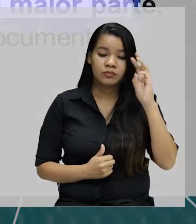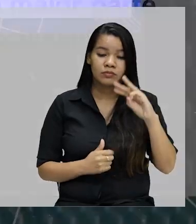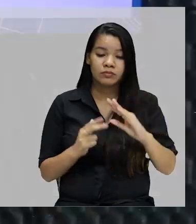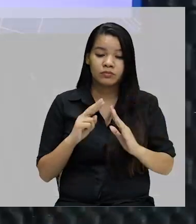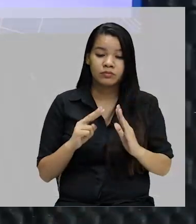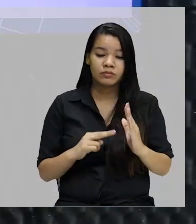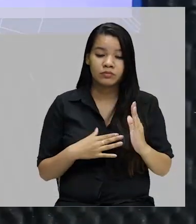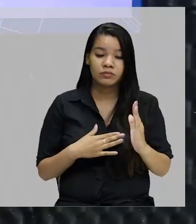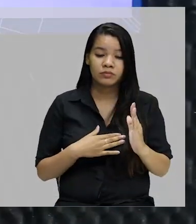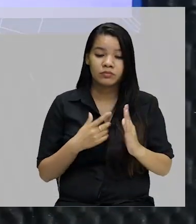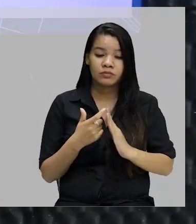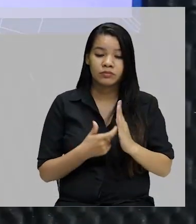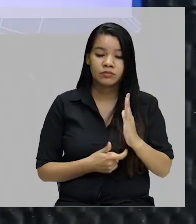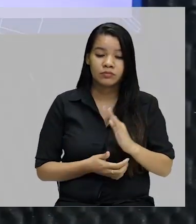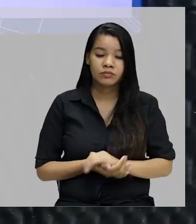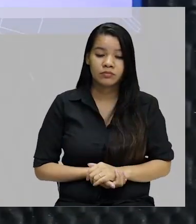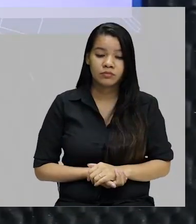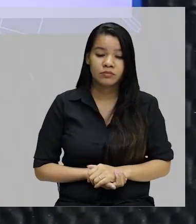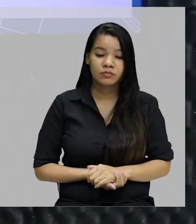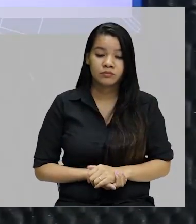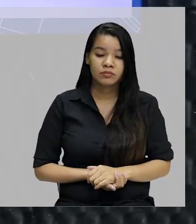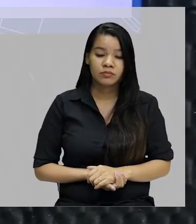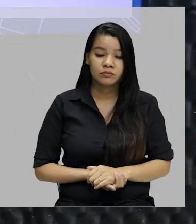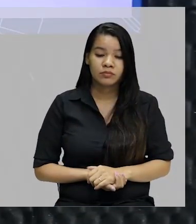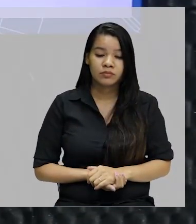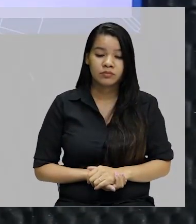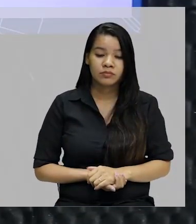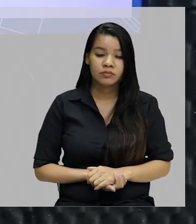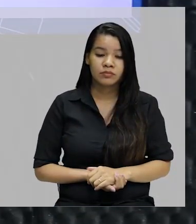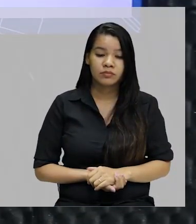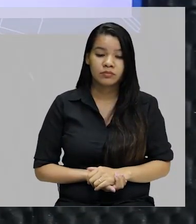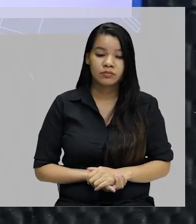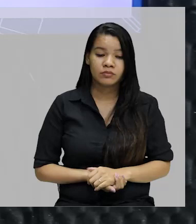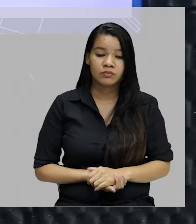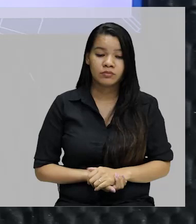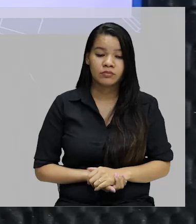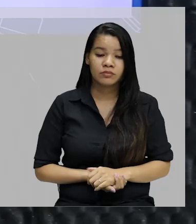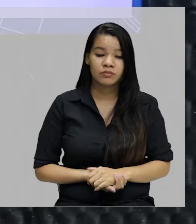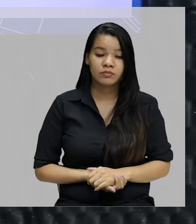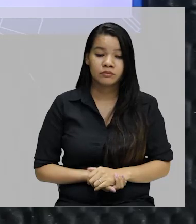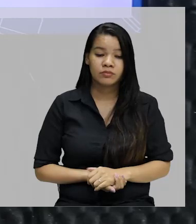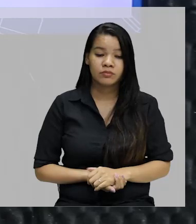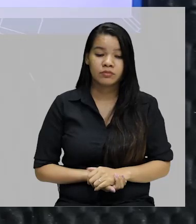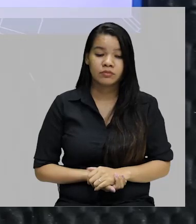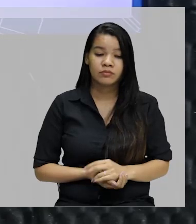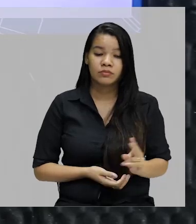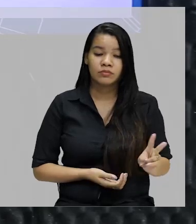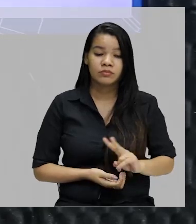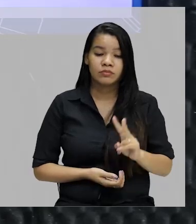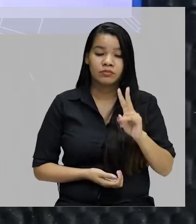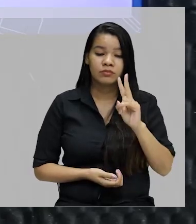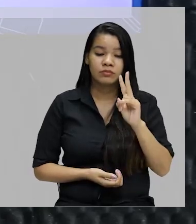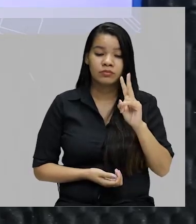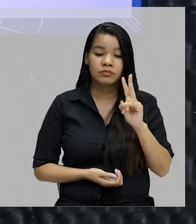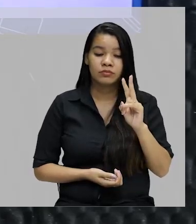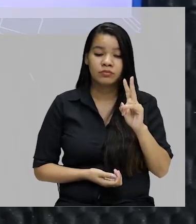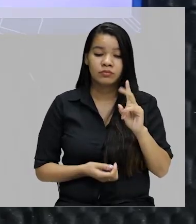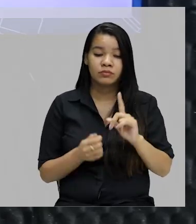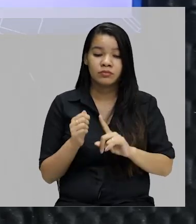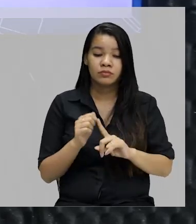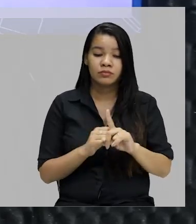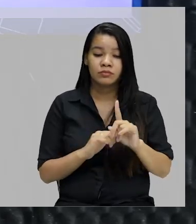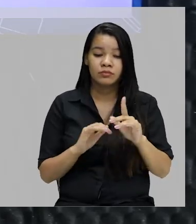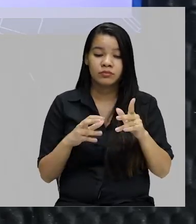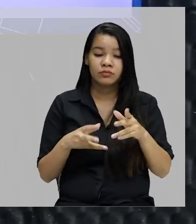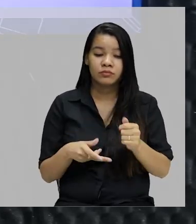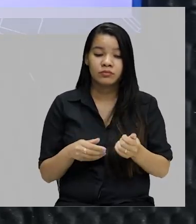texto. Tá bom? Então, concordância com o núcleo do sujeito. O valor das mensalidades de todos